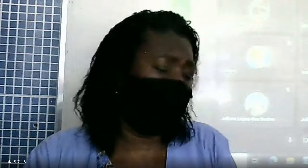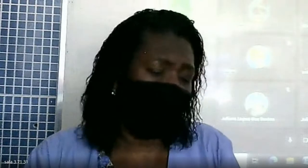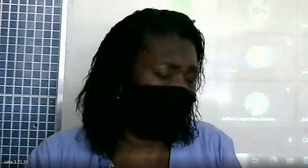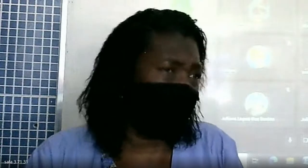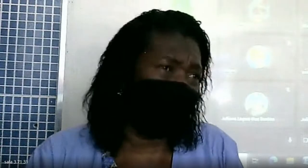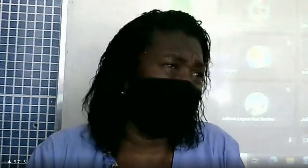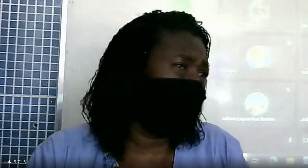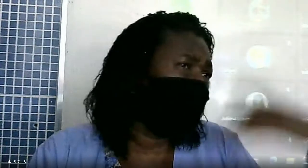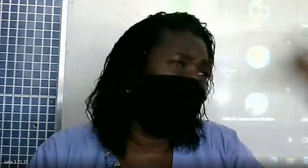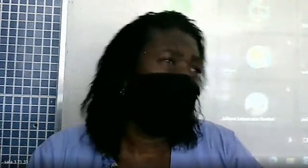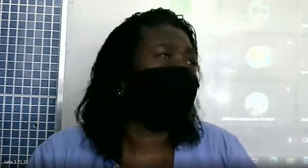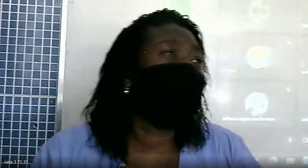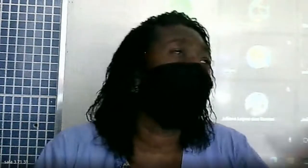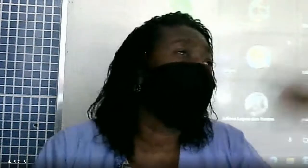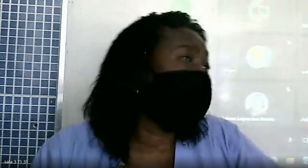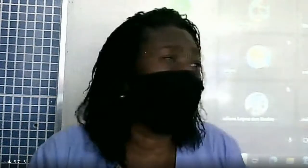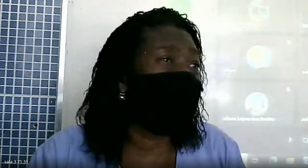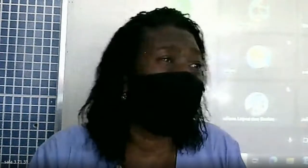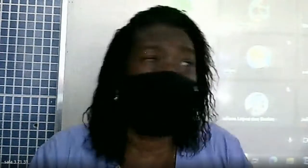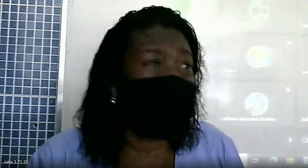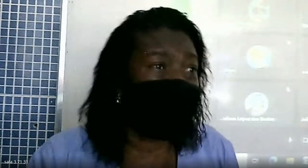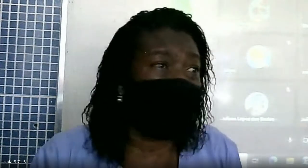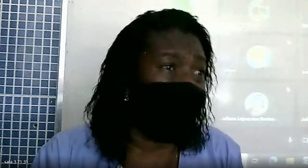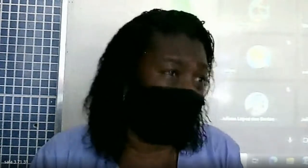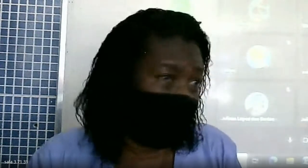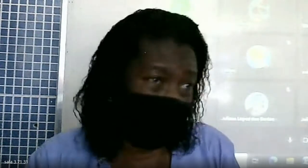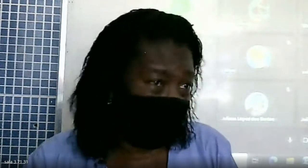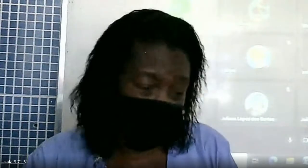Não, não me lembro. Foi antes da pandemia,